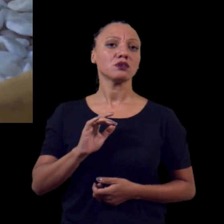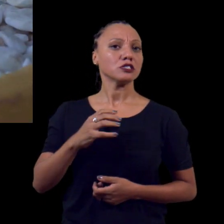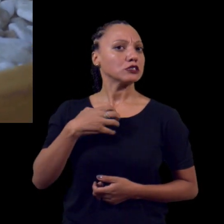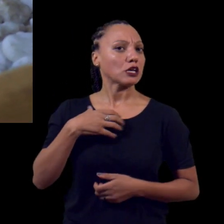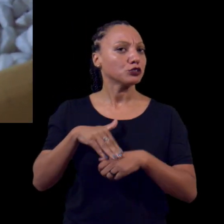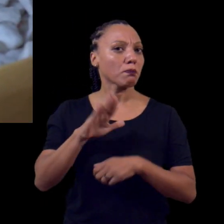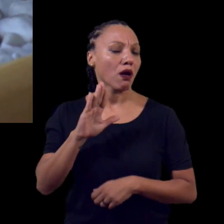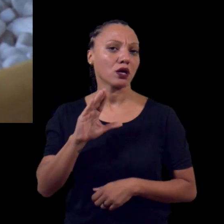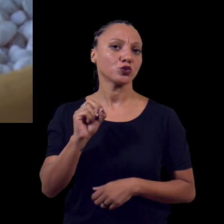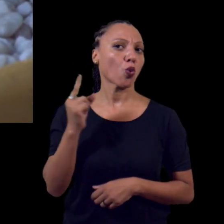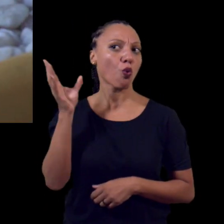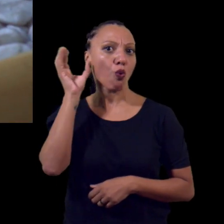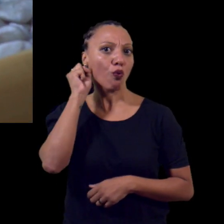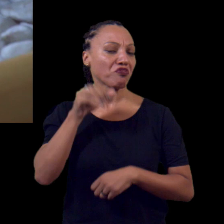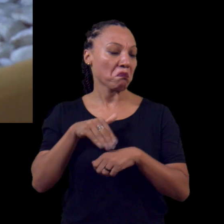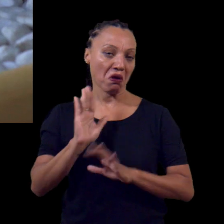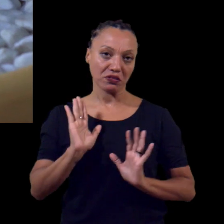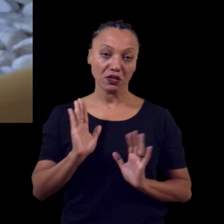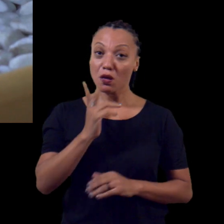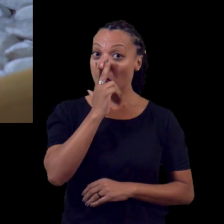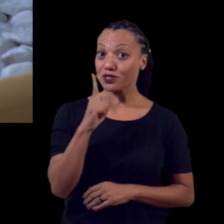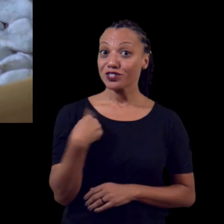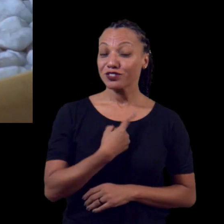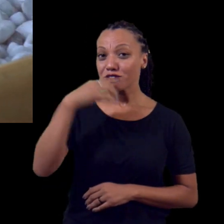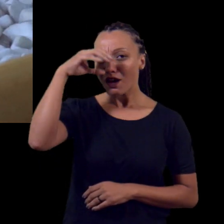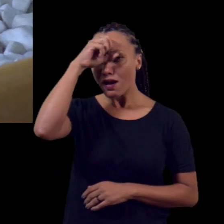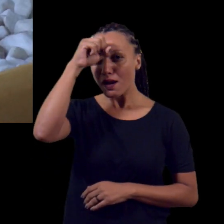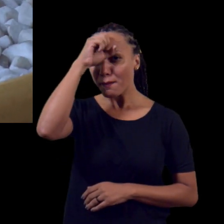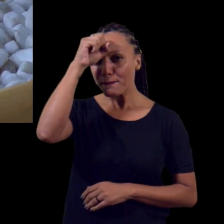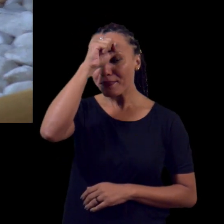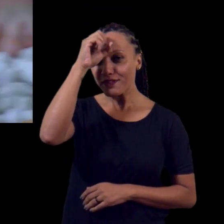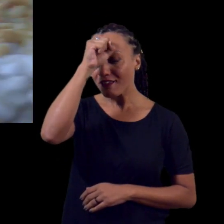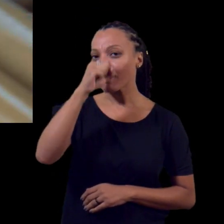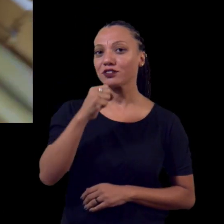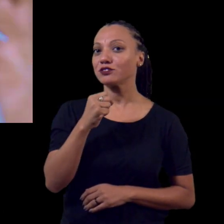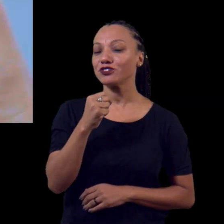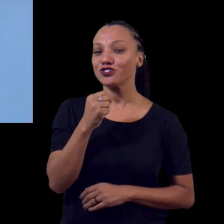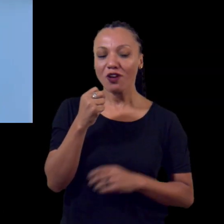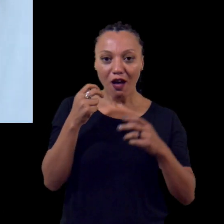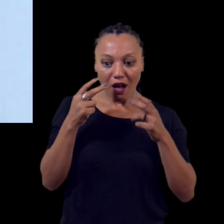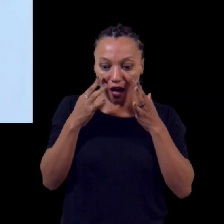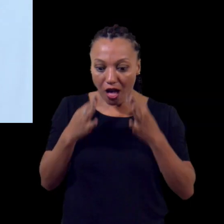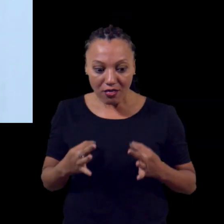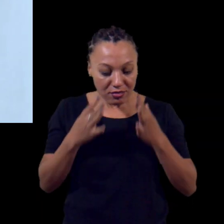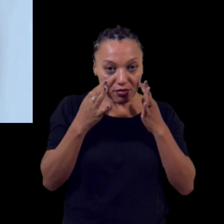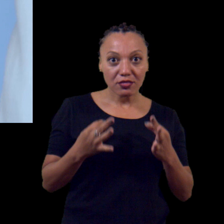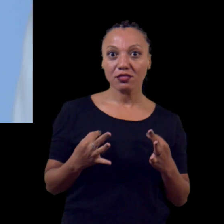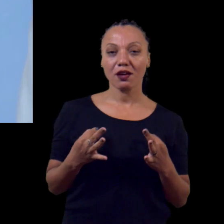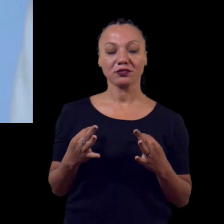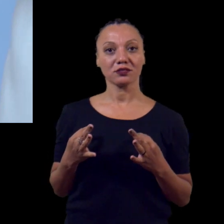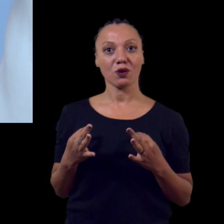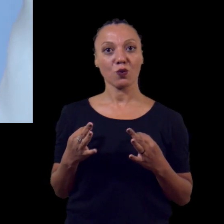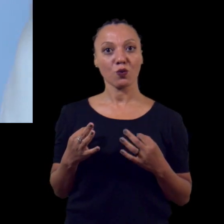a dar mais atenção e a usar melhor esses sentidos,